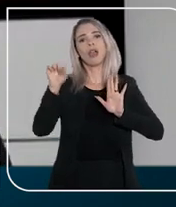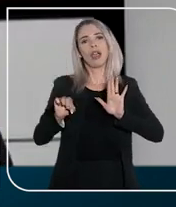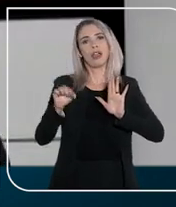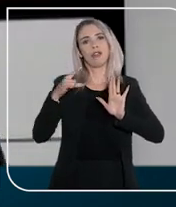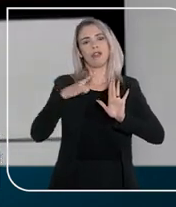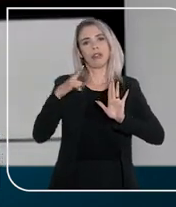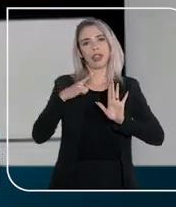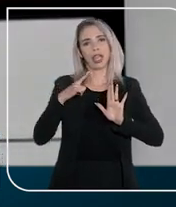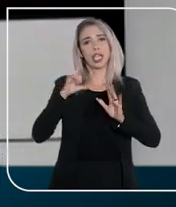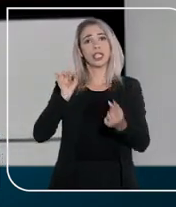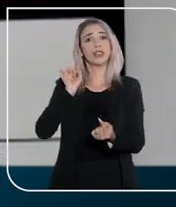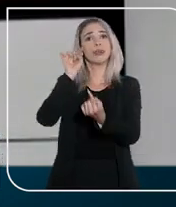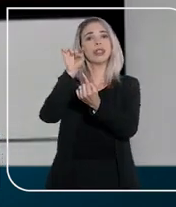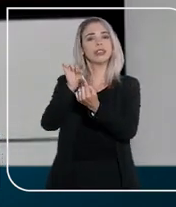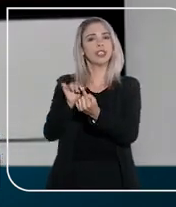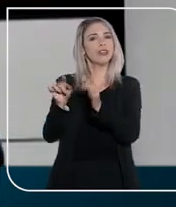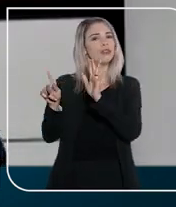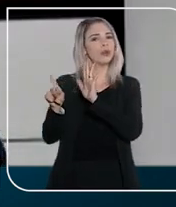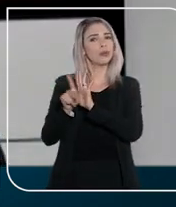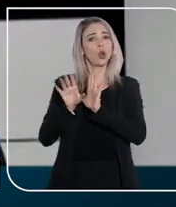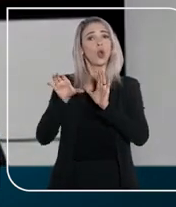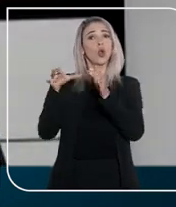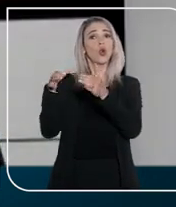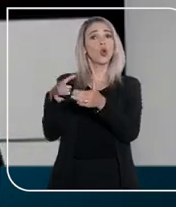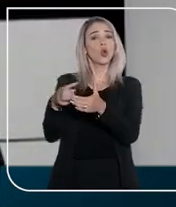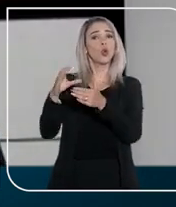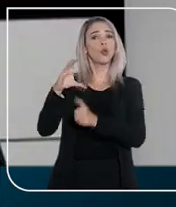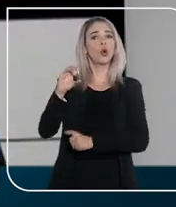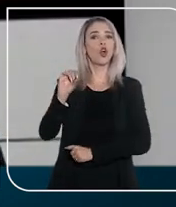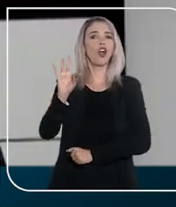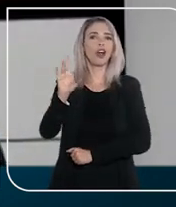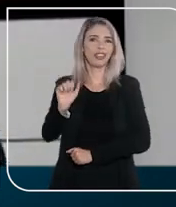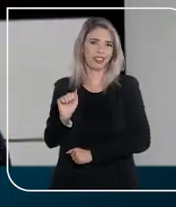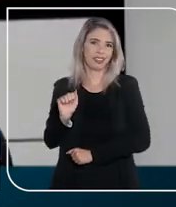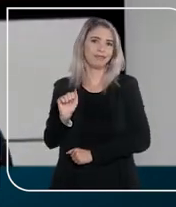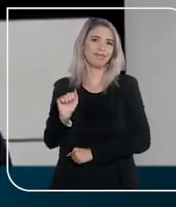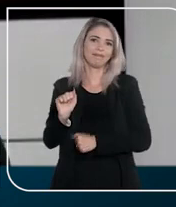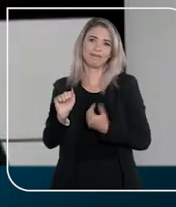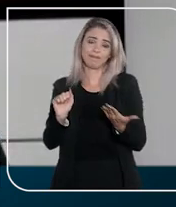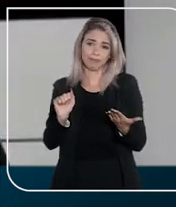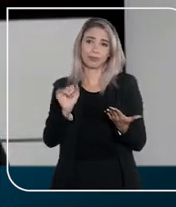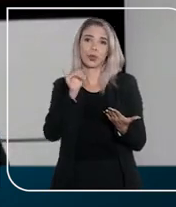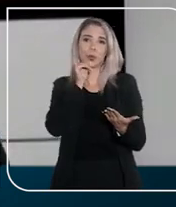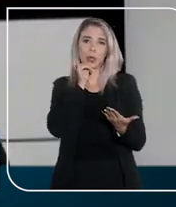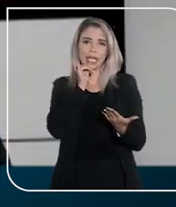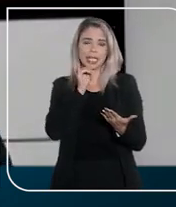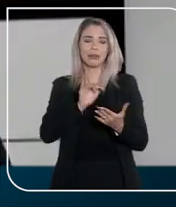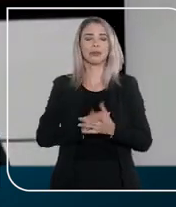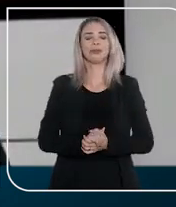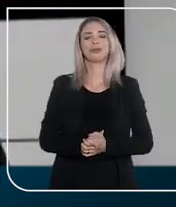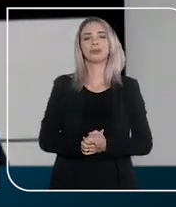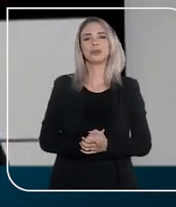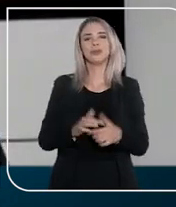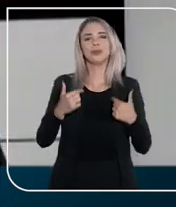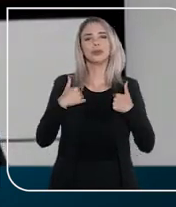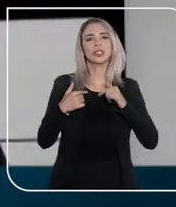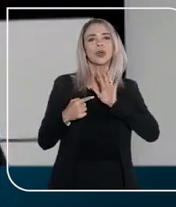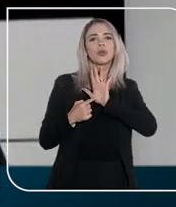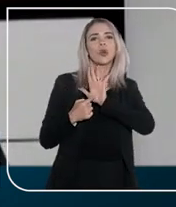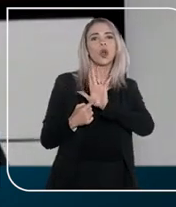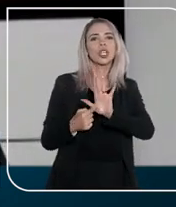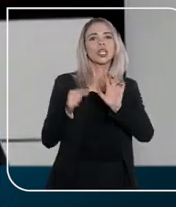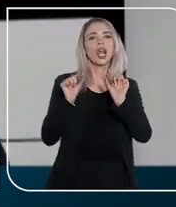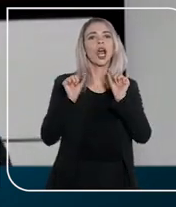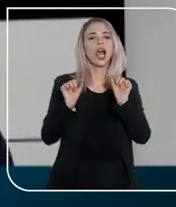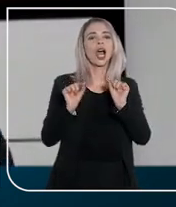ser reservadas especificamente para esse grupo destinatário da ação afirmativa. Eu vou dar um exemplo aqui, se me permite a liberdade de alongar